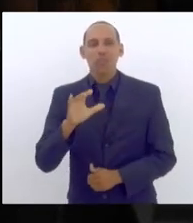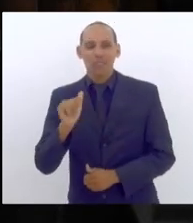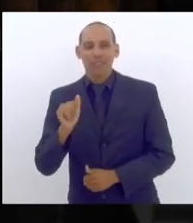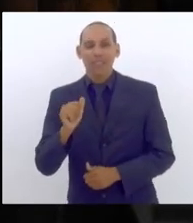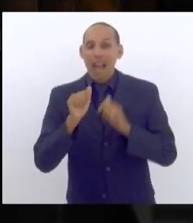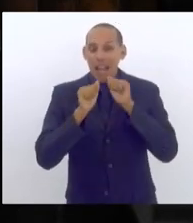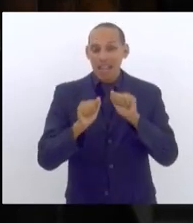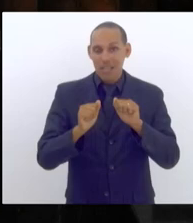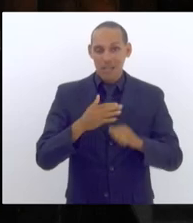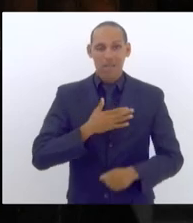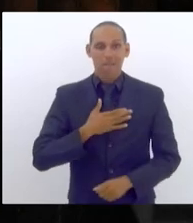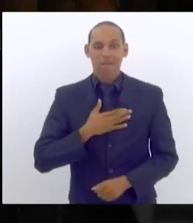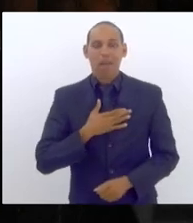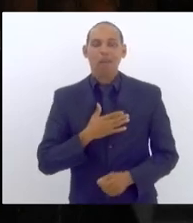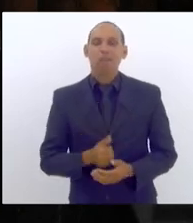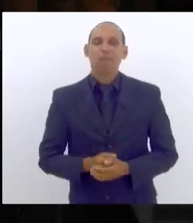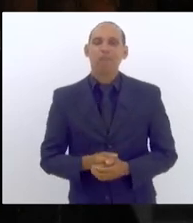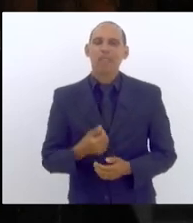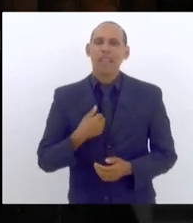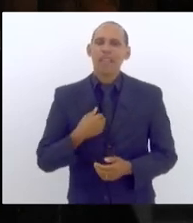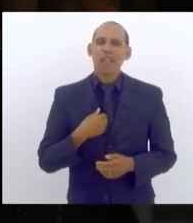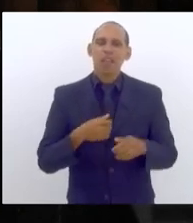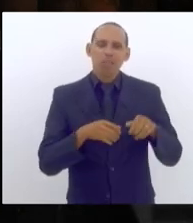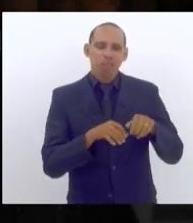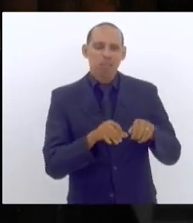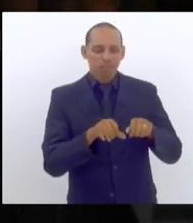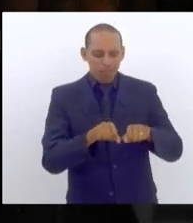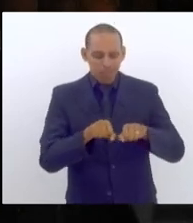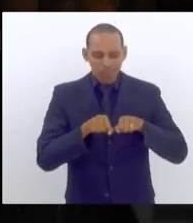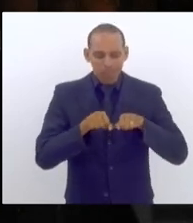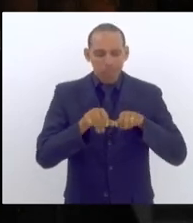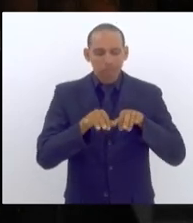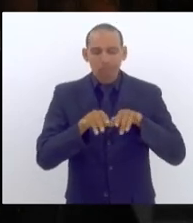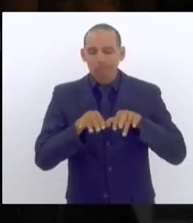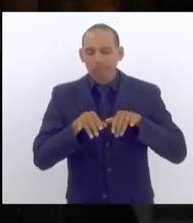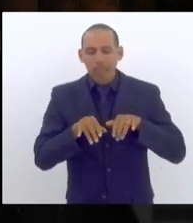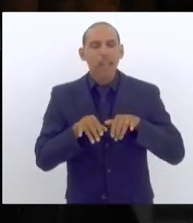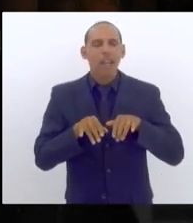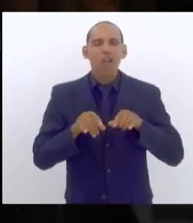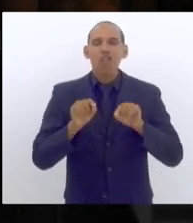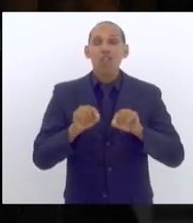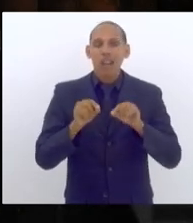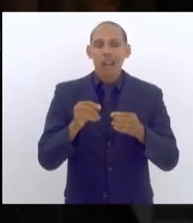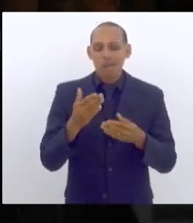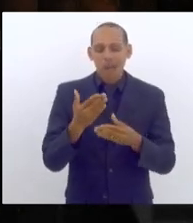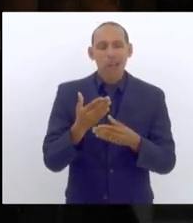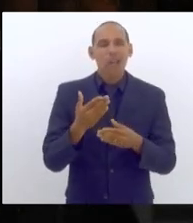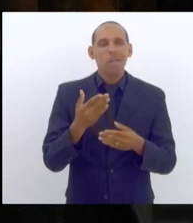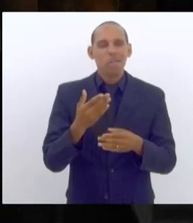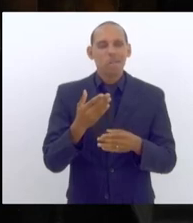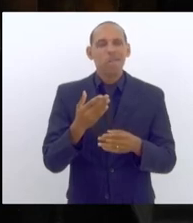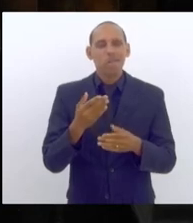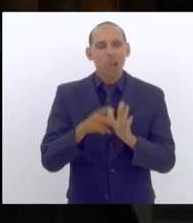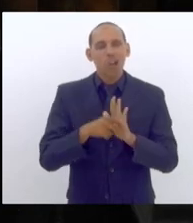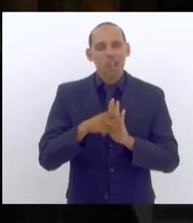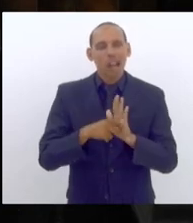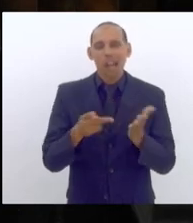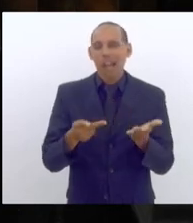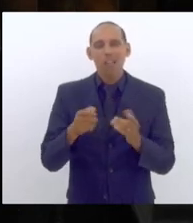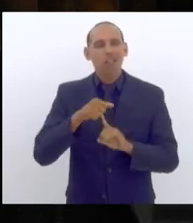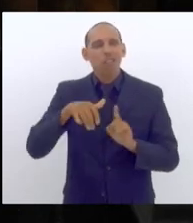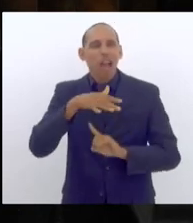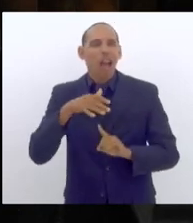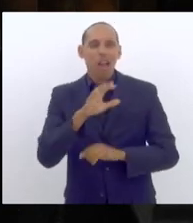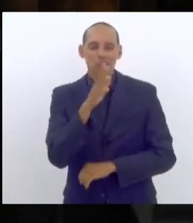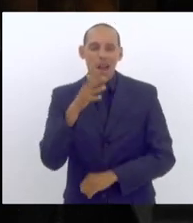assessoria parlamentar, desarquivando alguns projetos sociais, projetos de meio ambiente, para poder